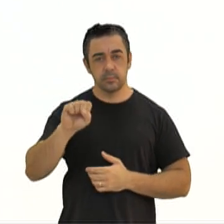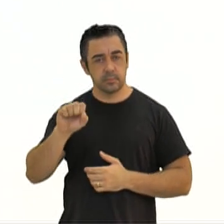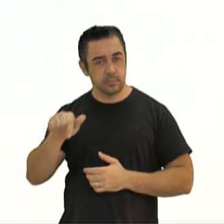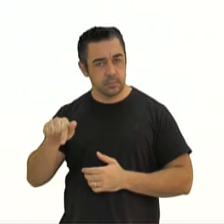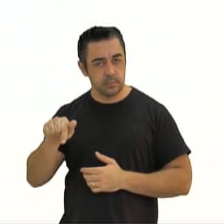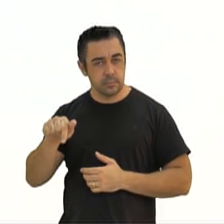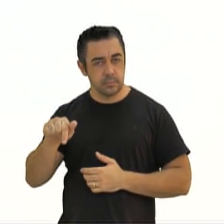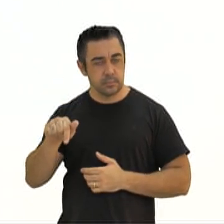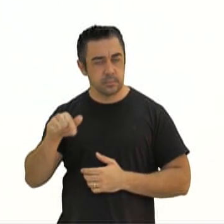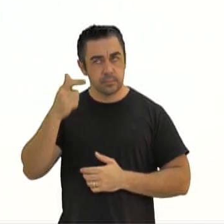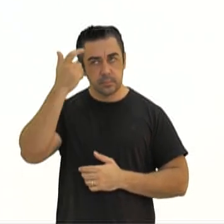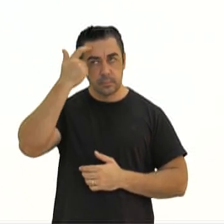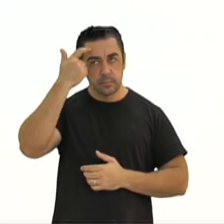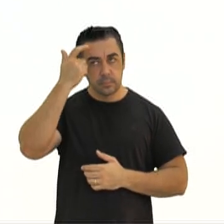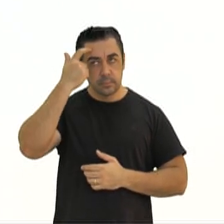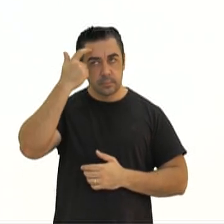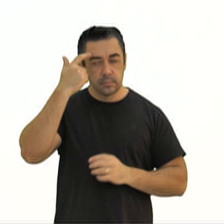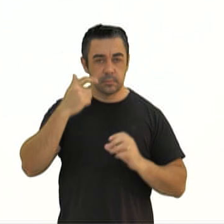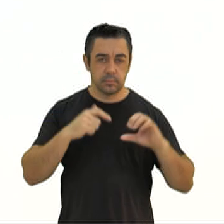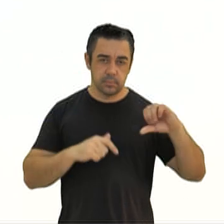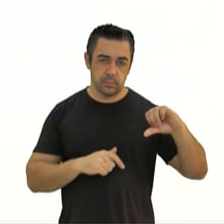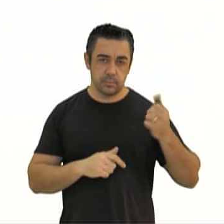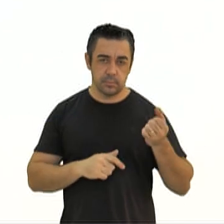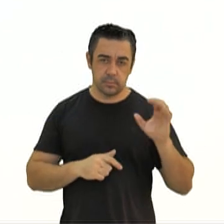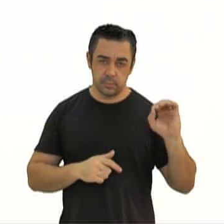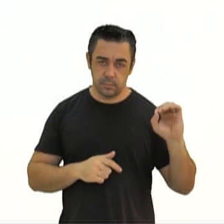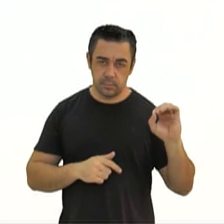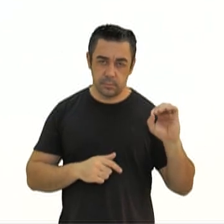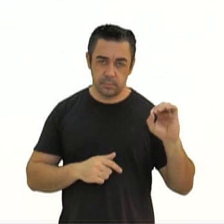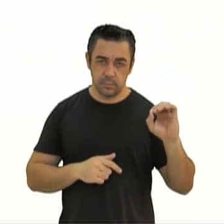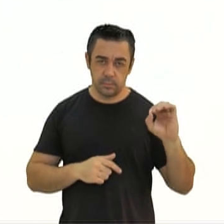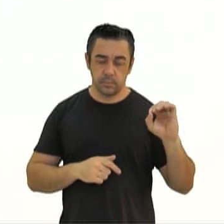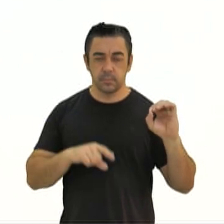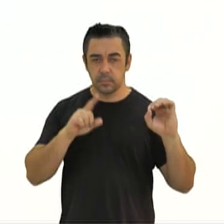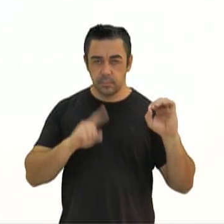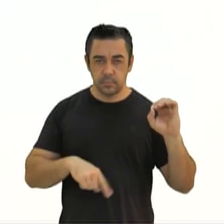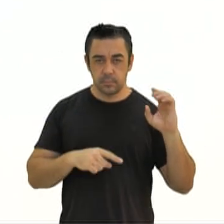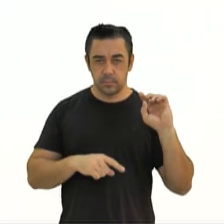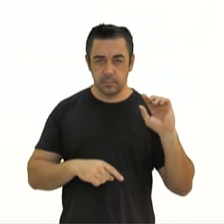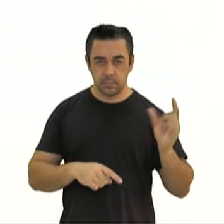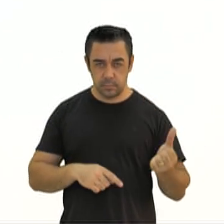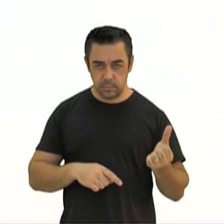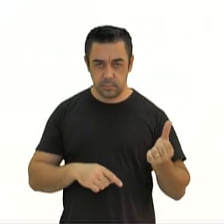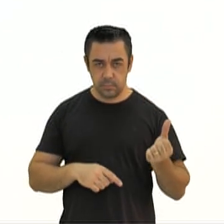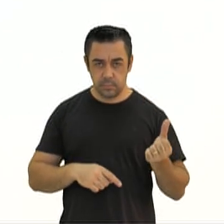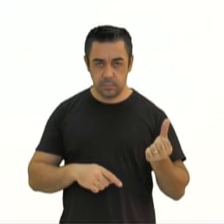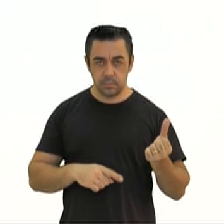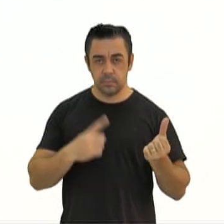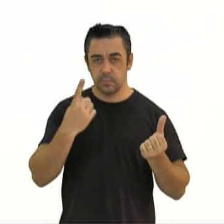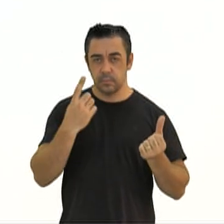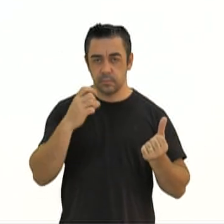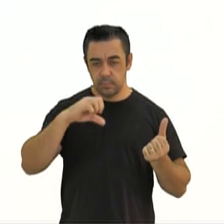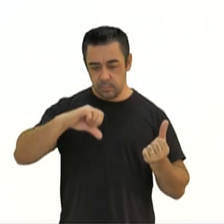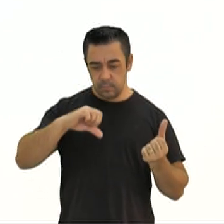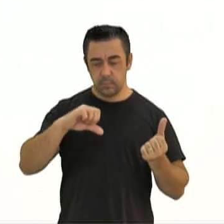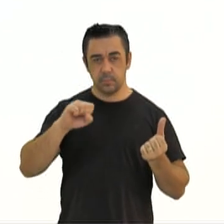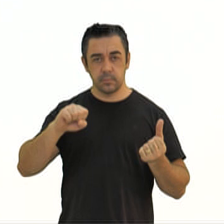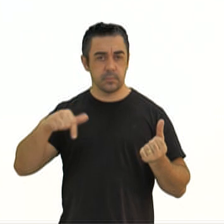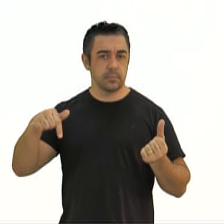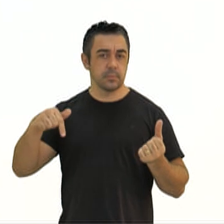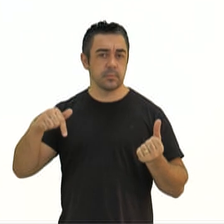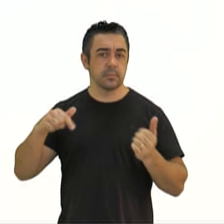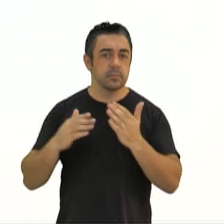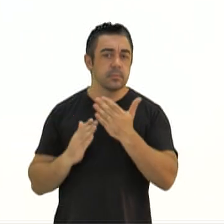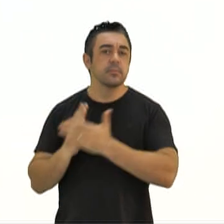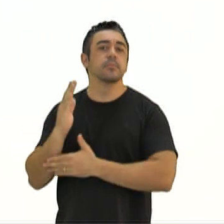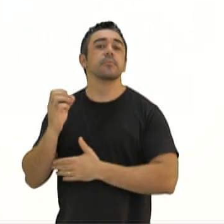987. Pensa bem, se 960 eram 16 horas, 987 passou